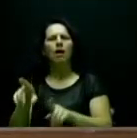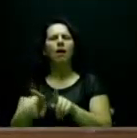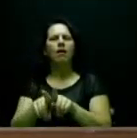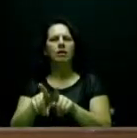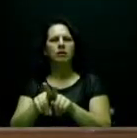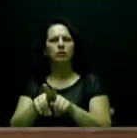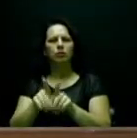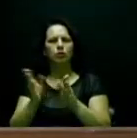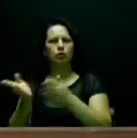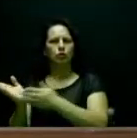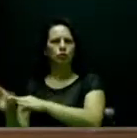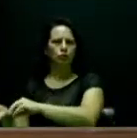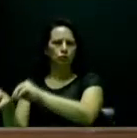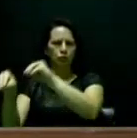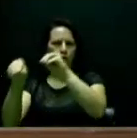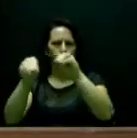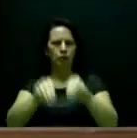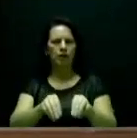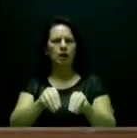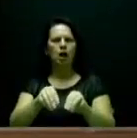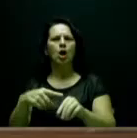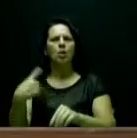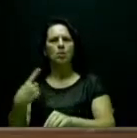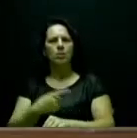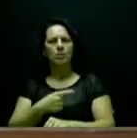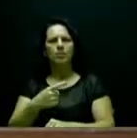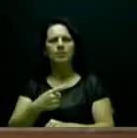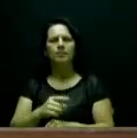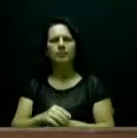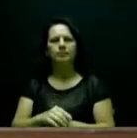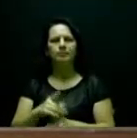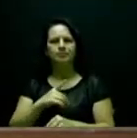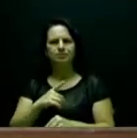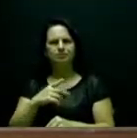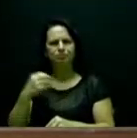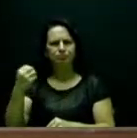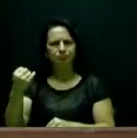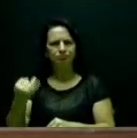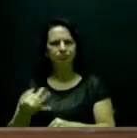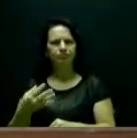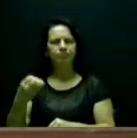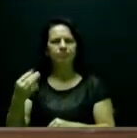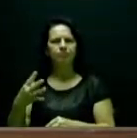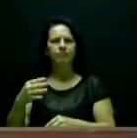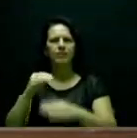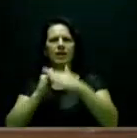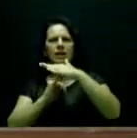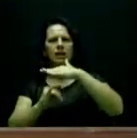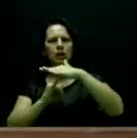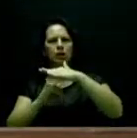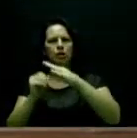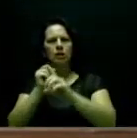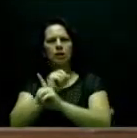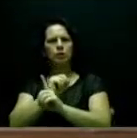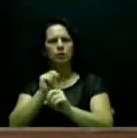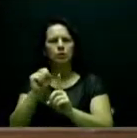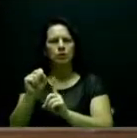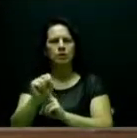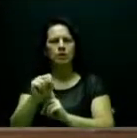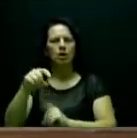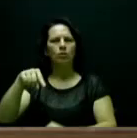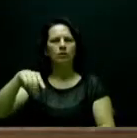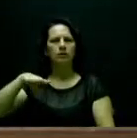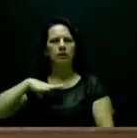arrancada de lá, quando nós acompanhamos várias e várias entidades sociais desse município,